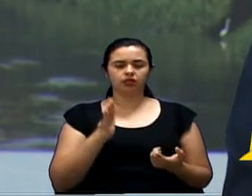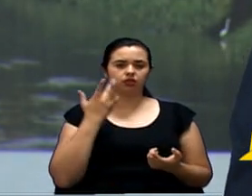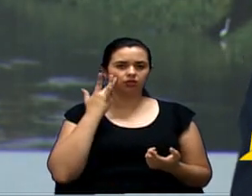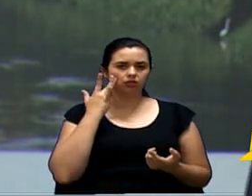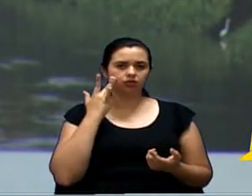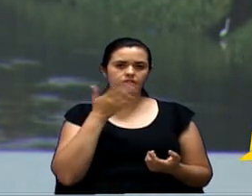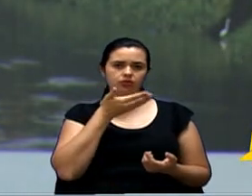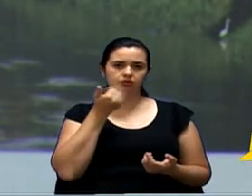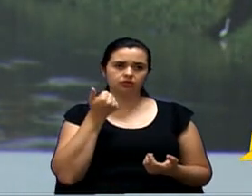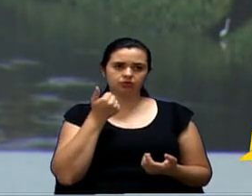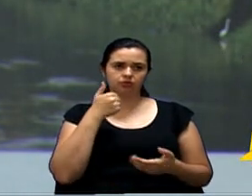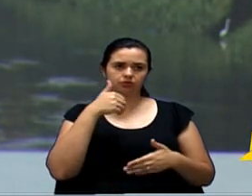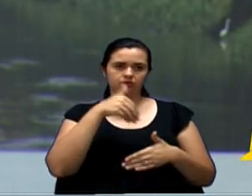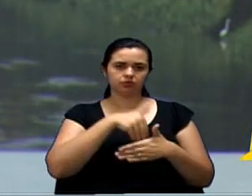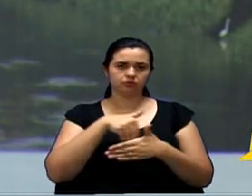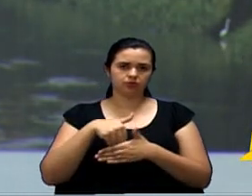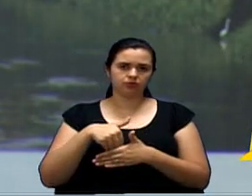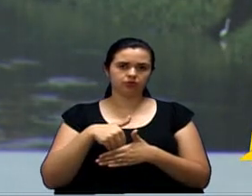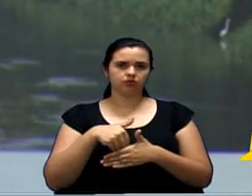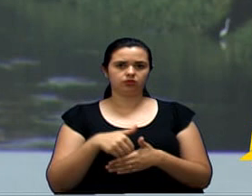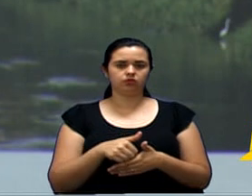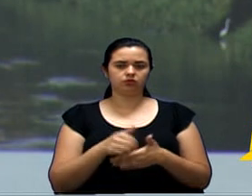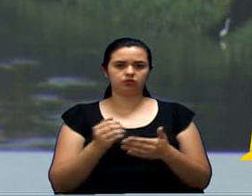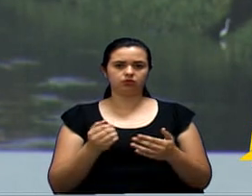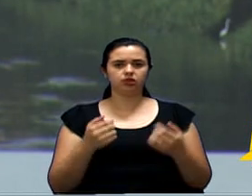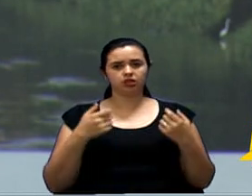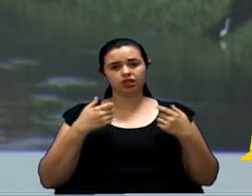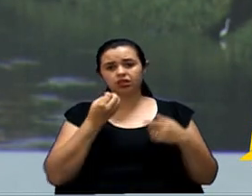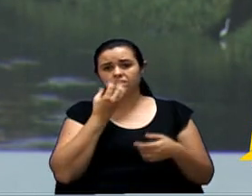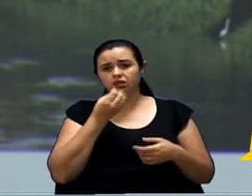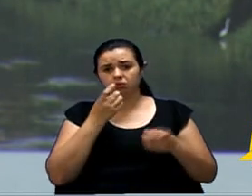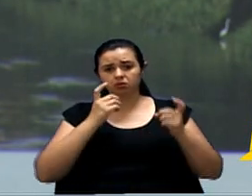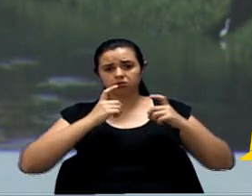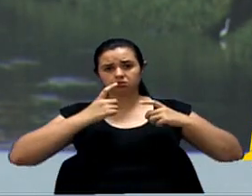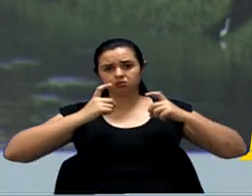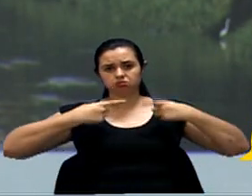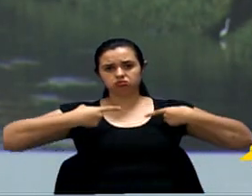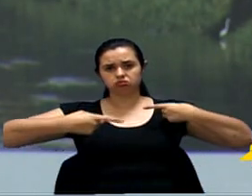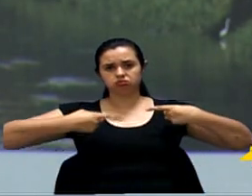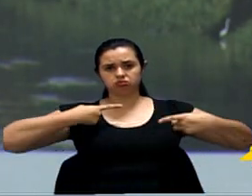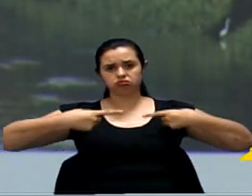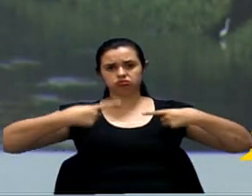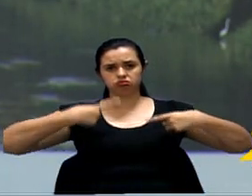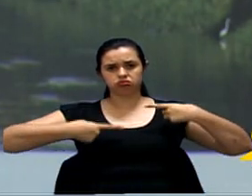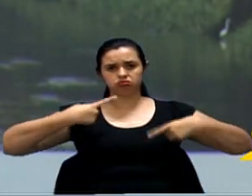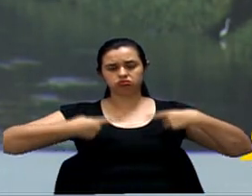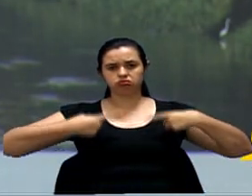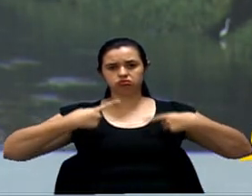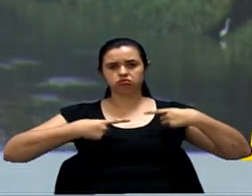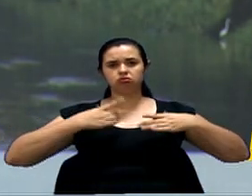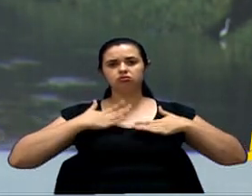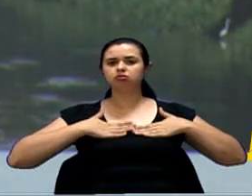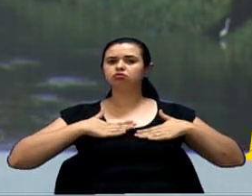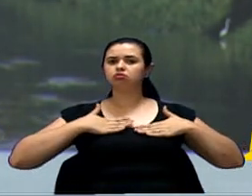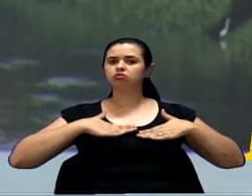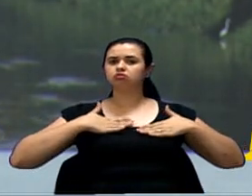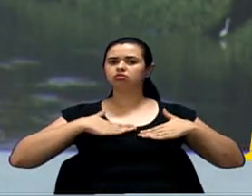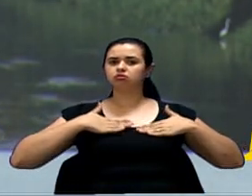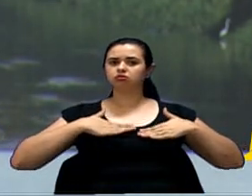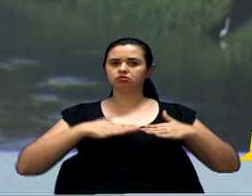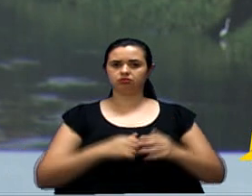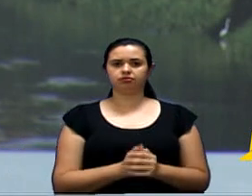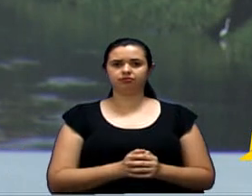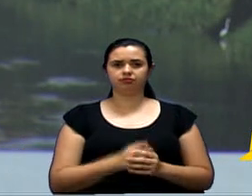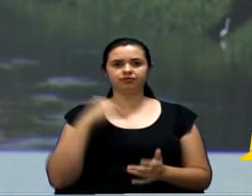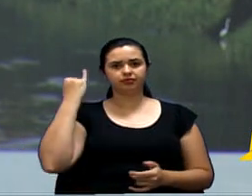aqui. É, e não é bom quando nós temos um embate caloroso aqui, né, presidente? Né? A Yara, a vereadora aqui, ela adora